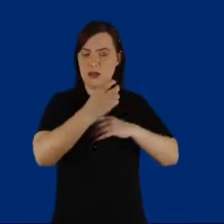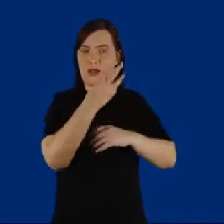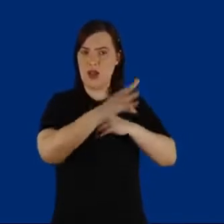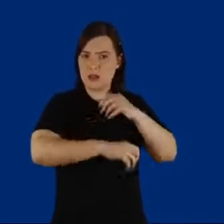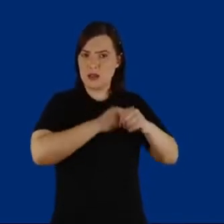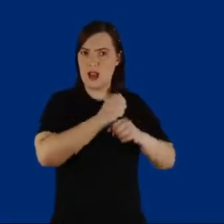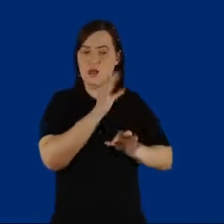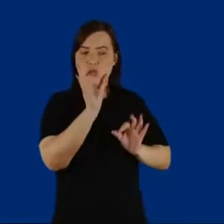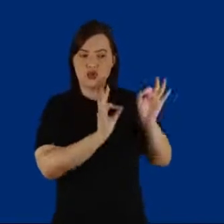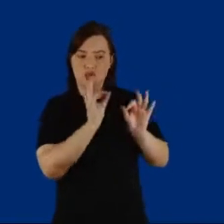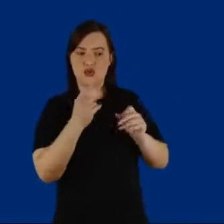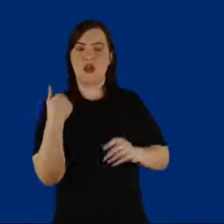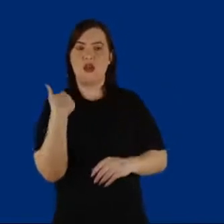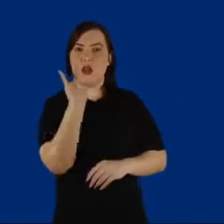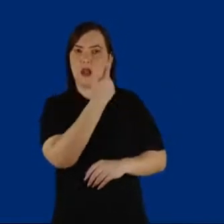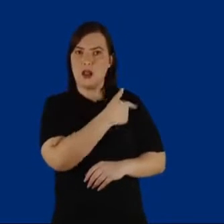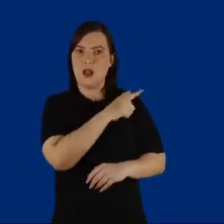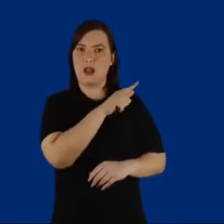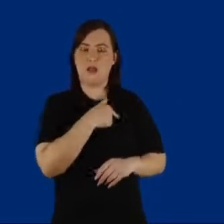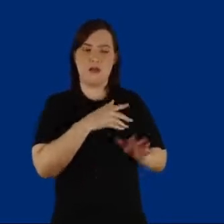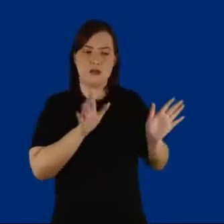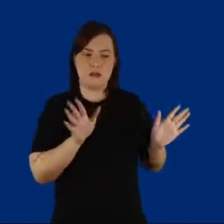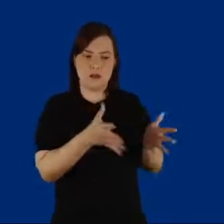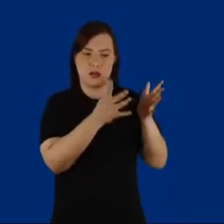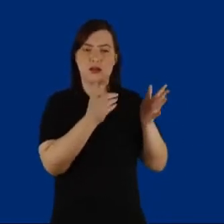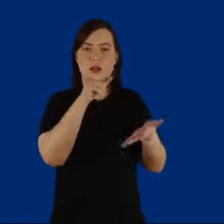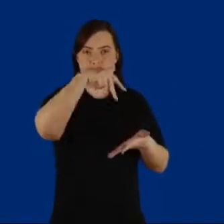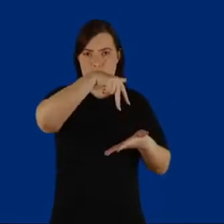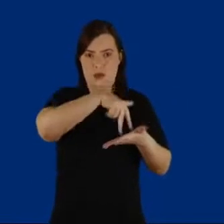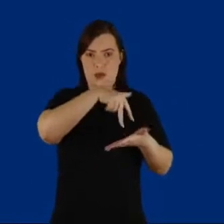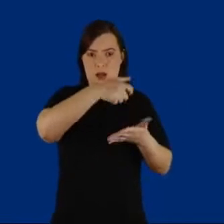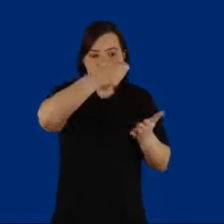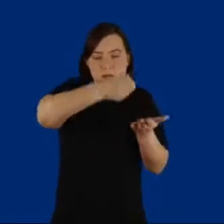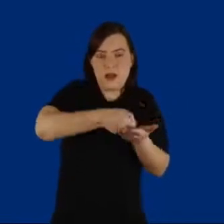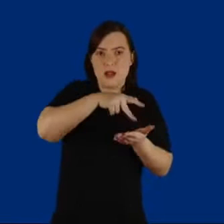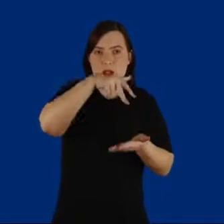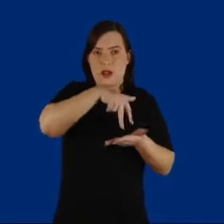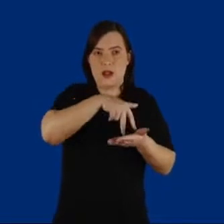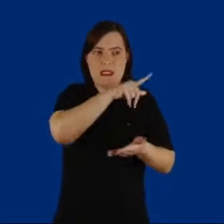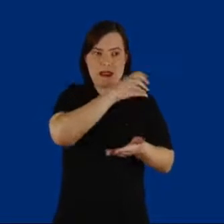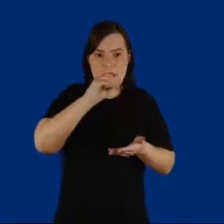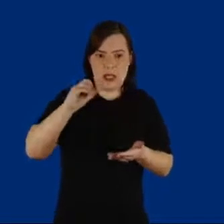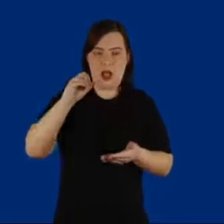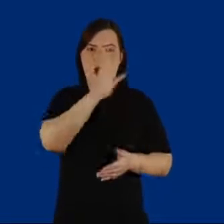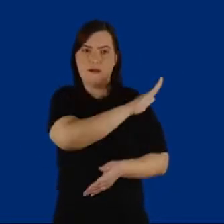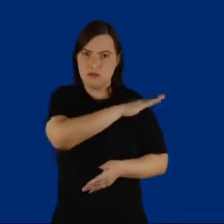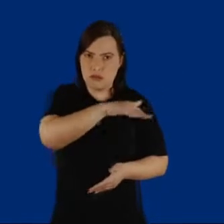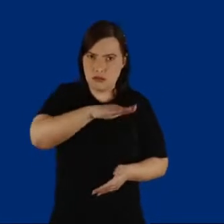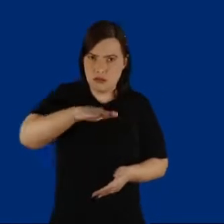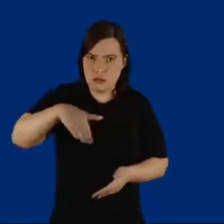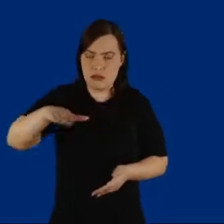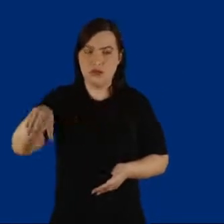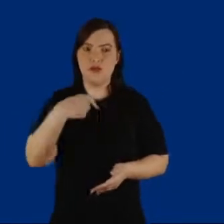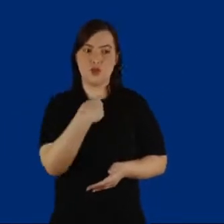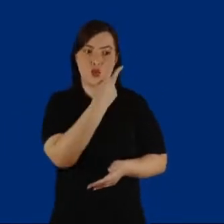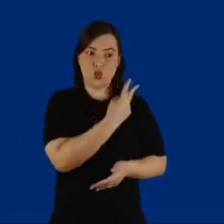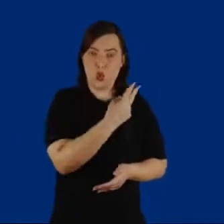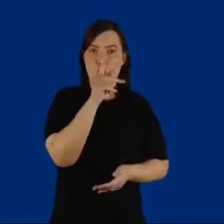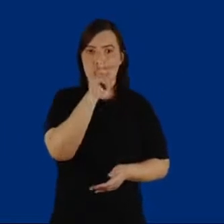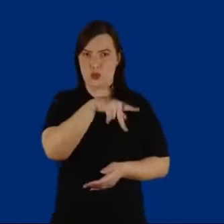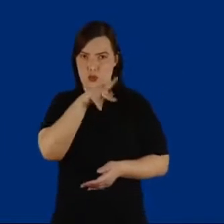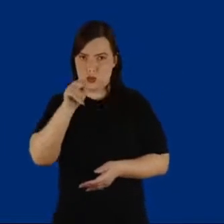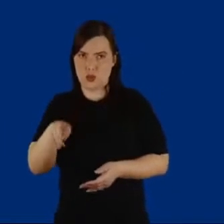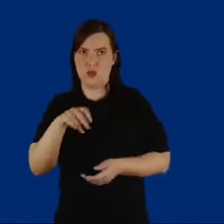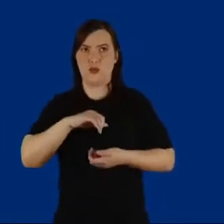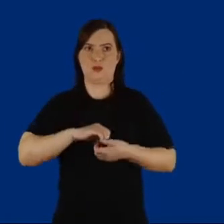nosso projeto, e é de promoção de resiliência no palco com 100 crianças, com 2